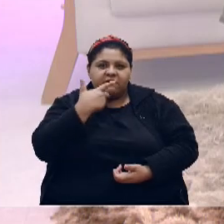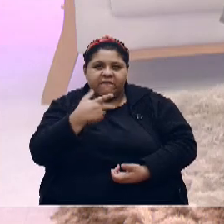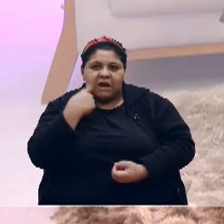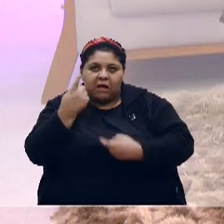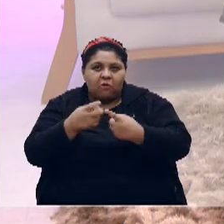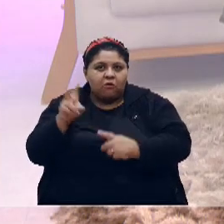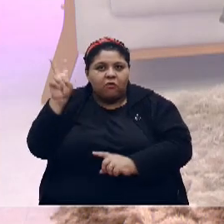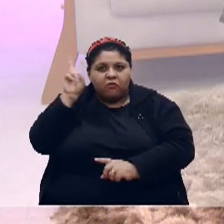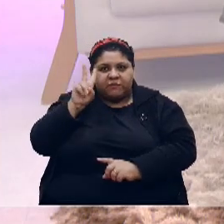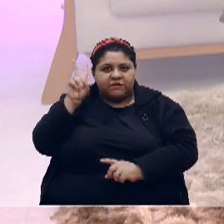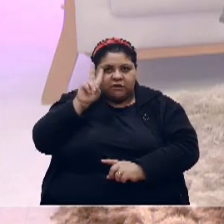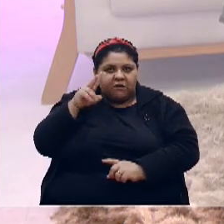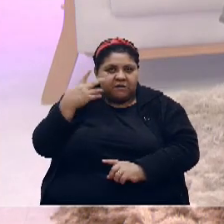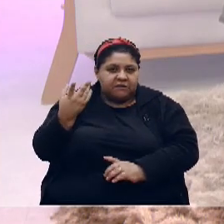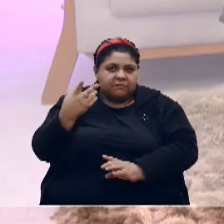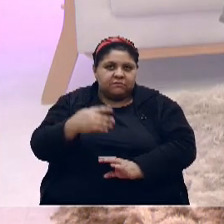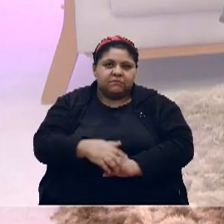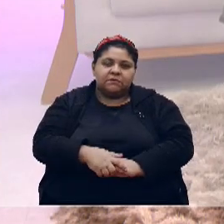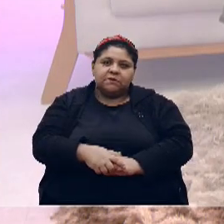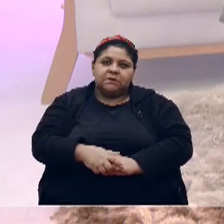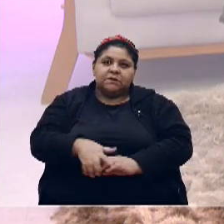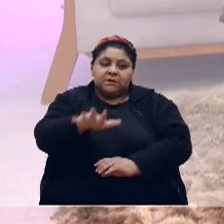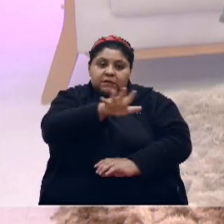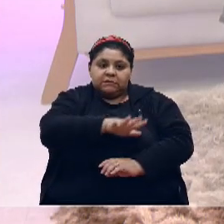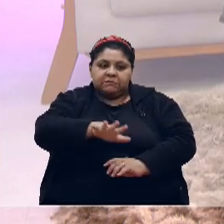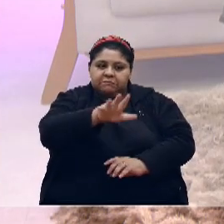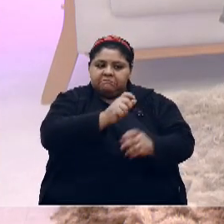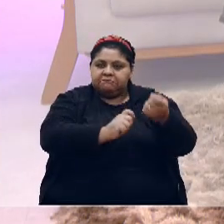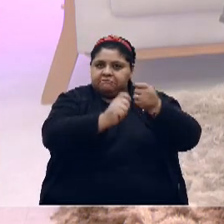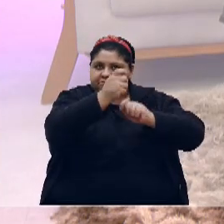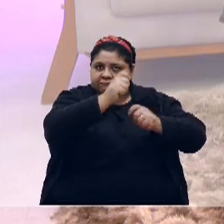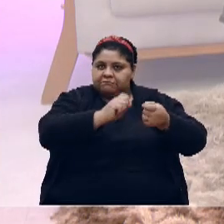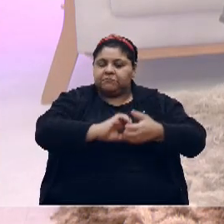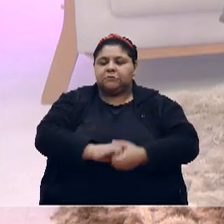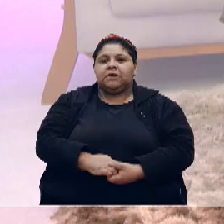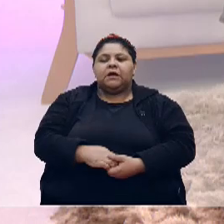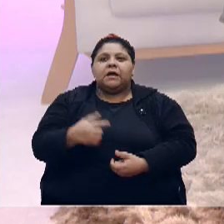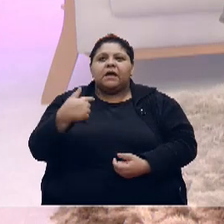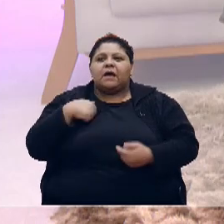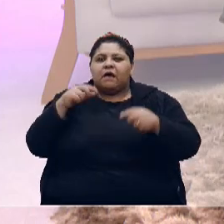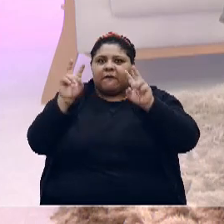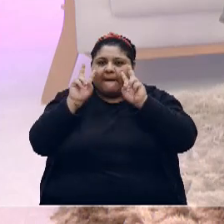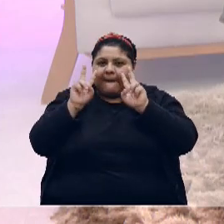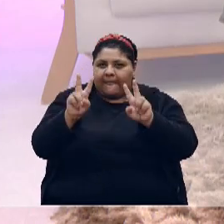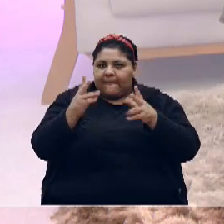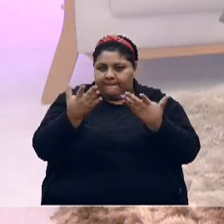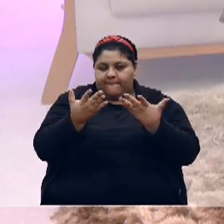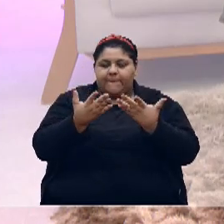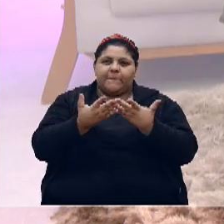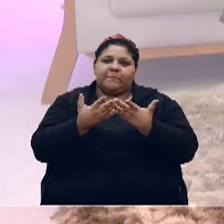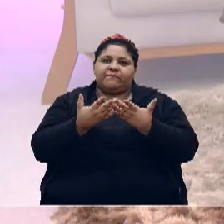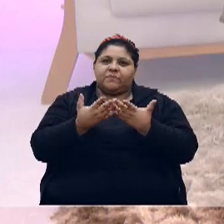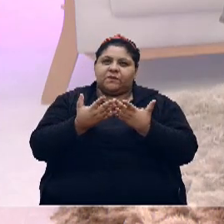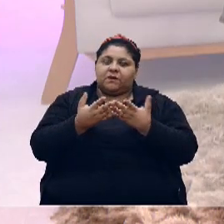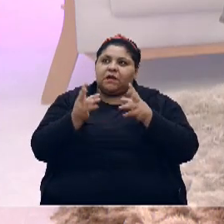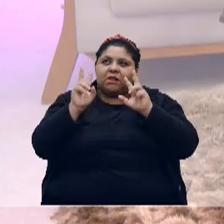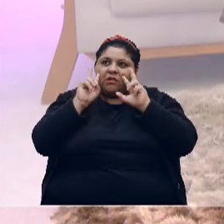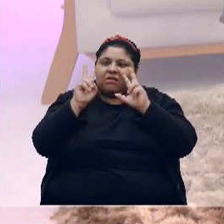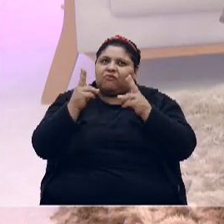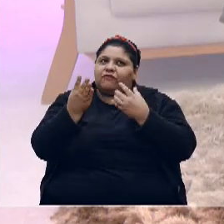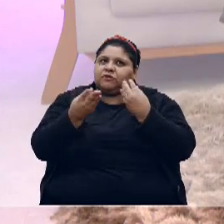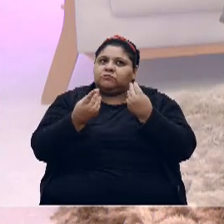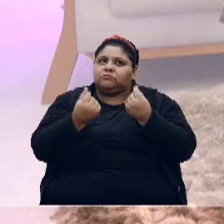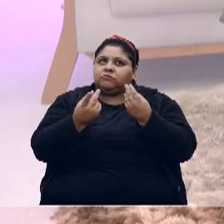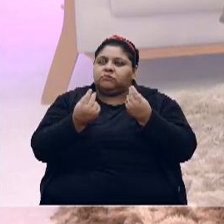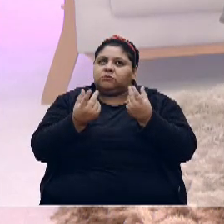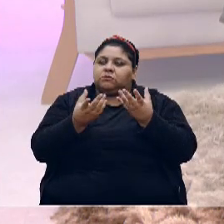assim, que tu passou no setor de fabricação? Não, assim, o que eu vejo eu não digo como